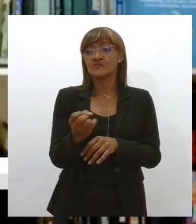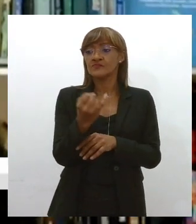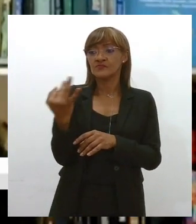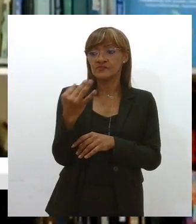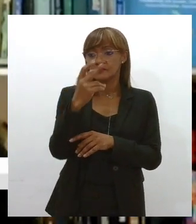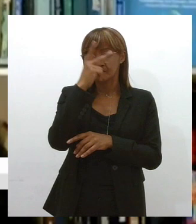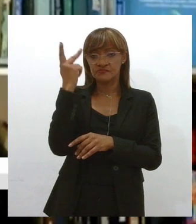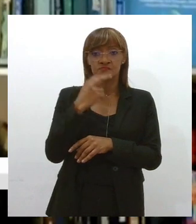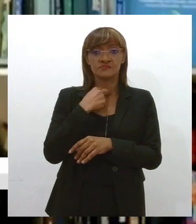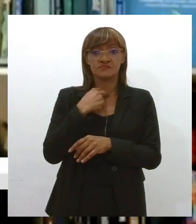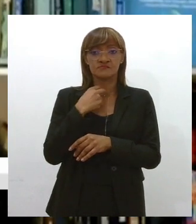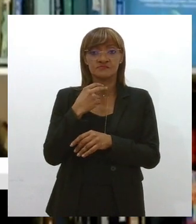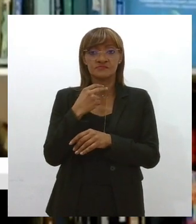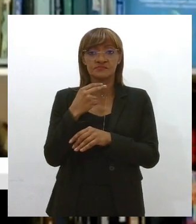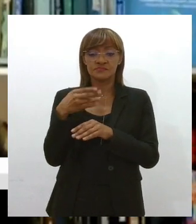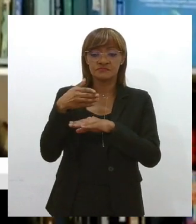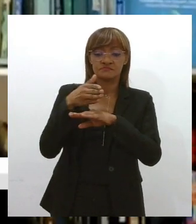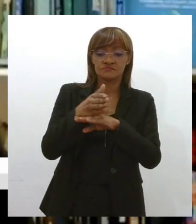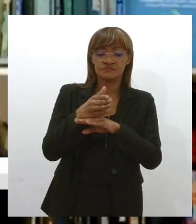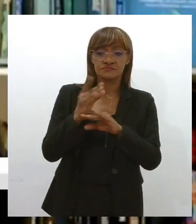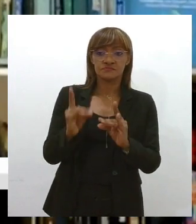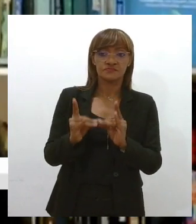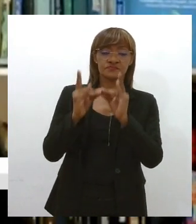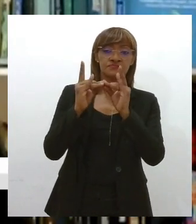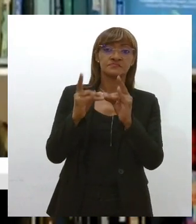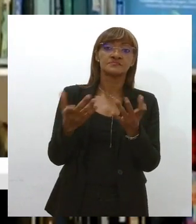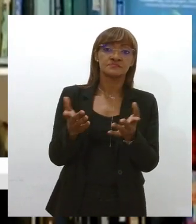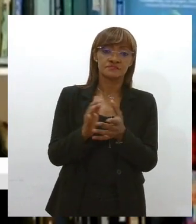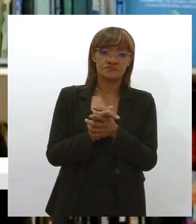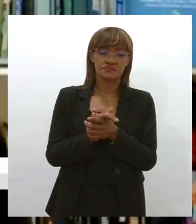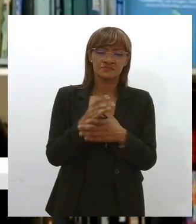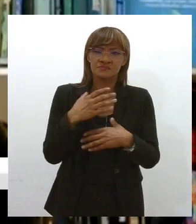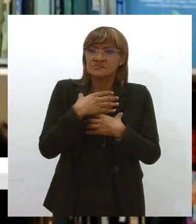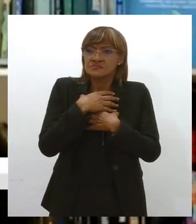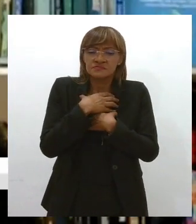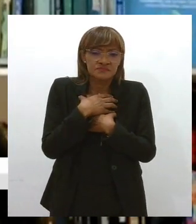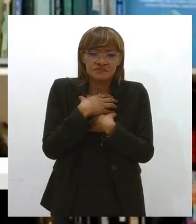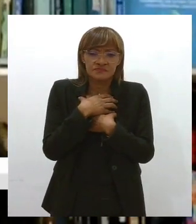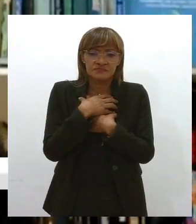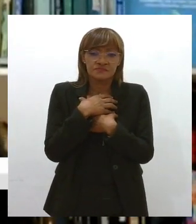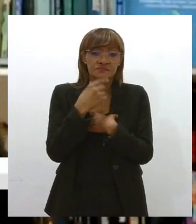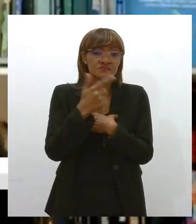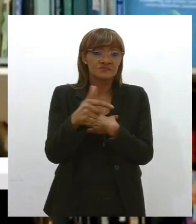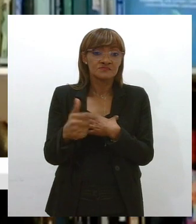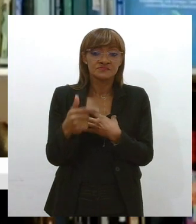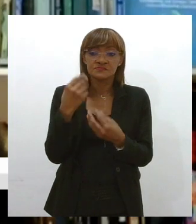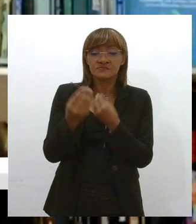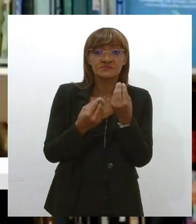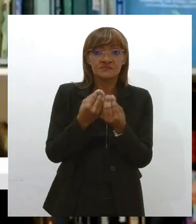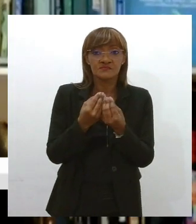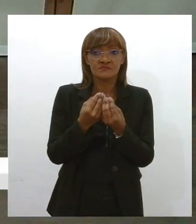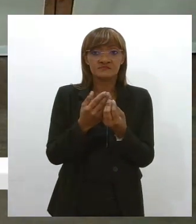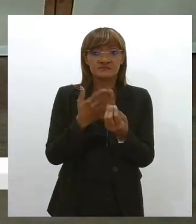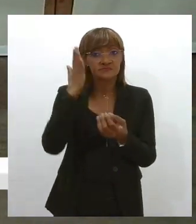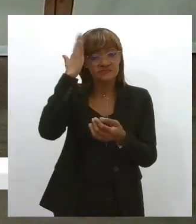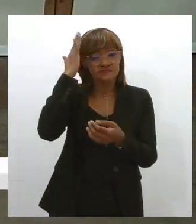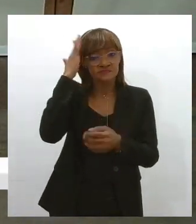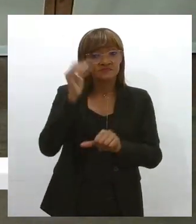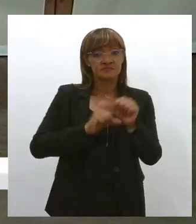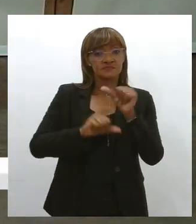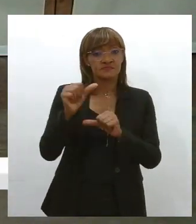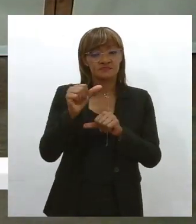presentes, por exemplo, isso acaba afetando muito, porque a gente não tem como demarcar essa mudança. Em termos